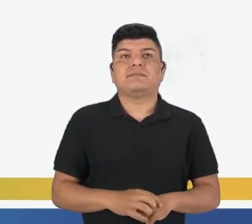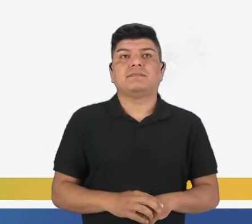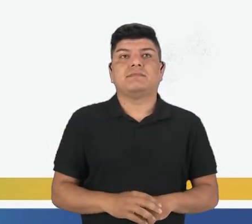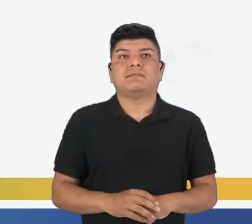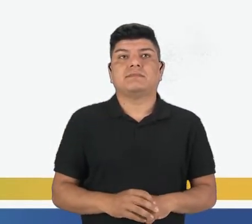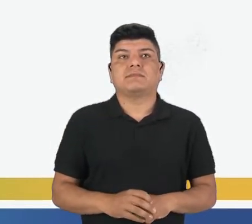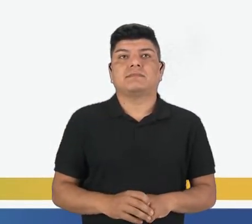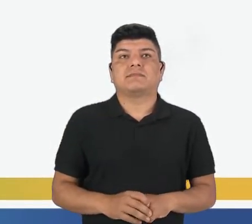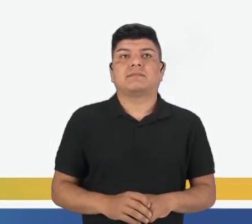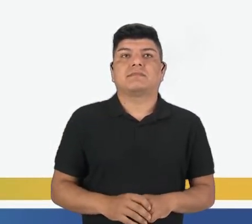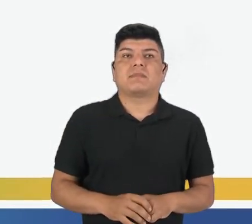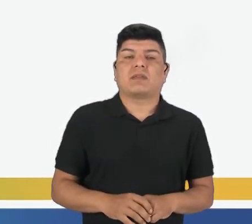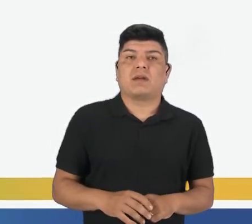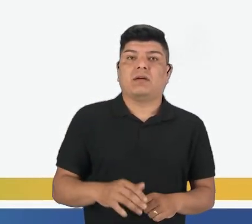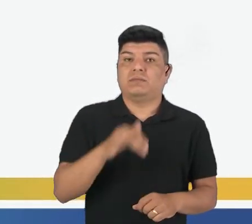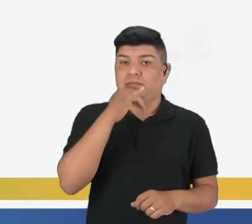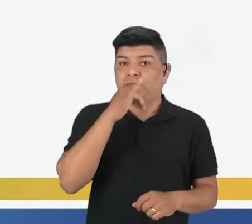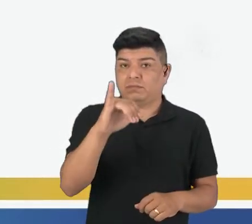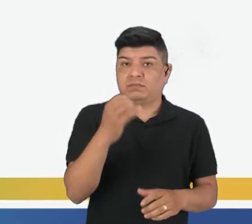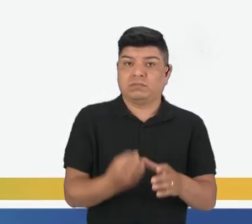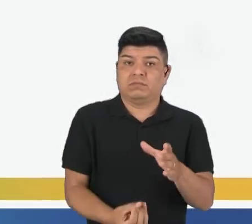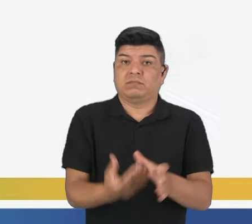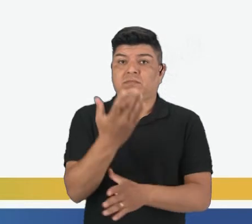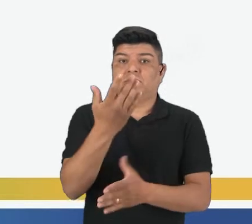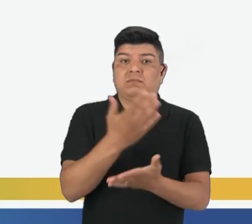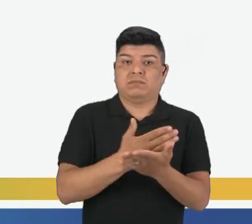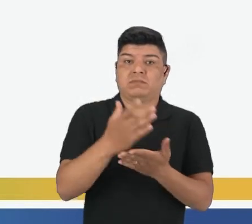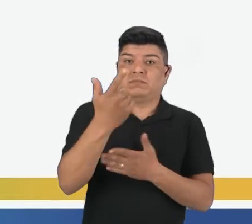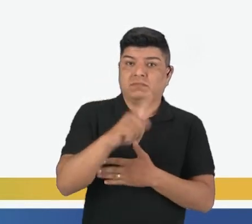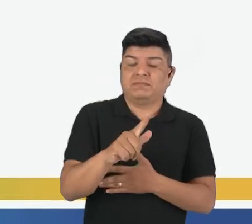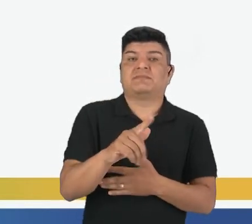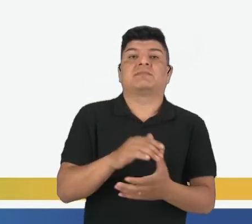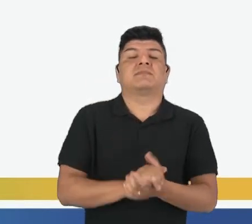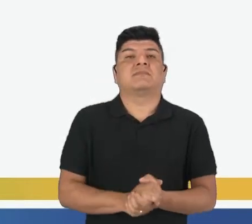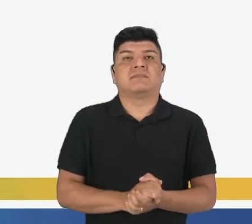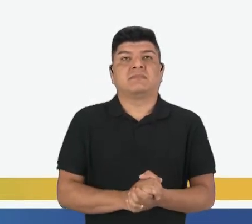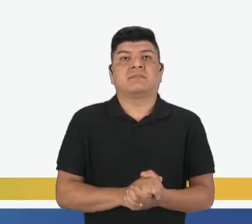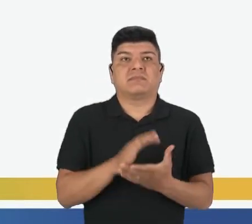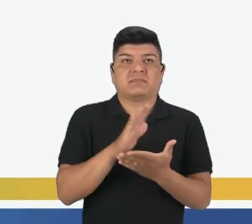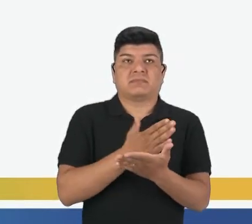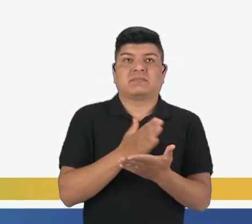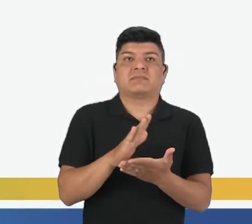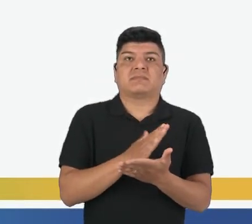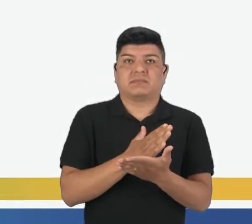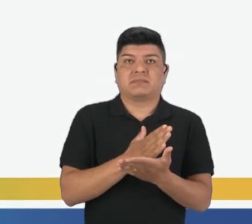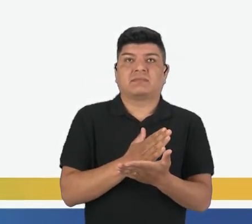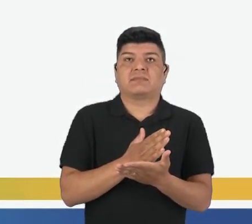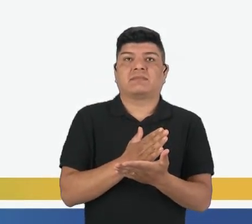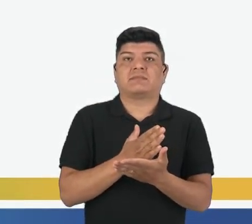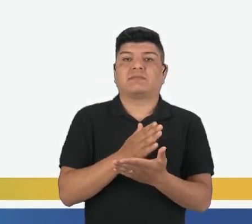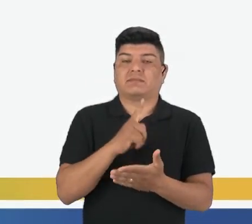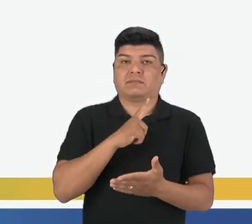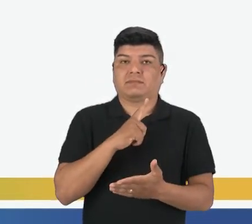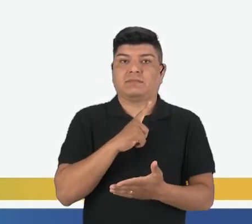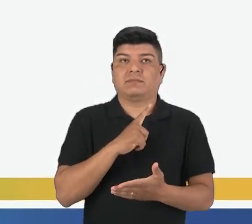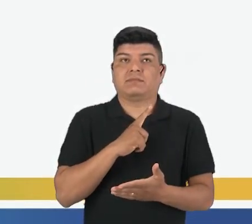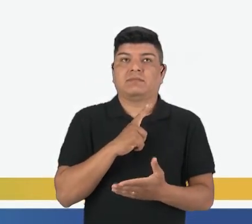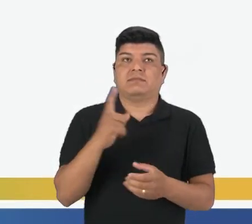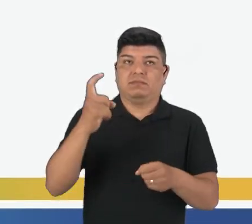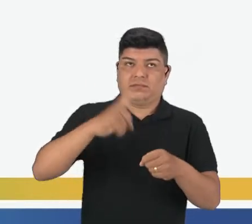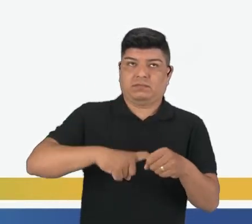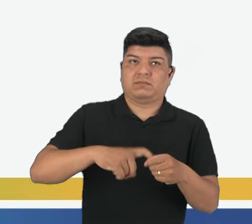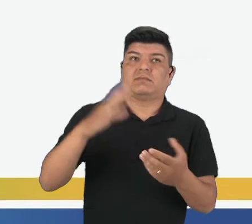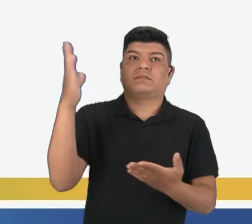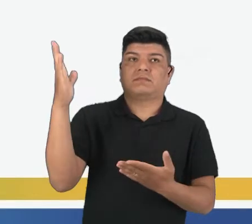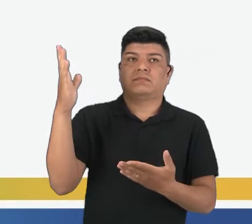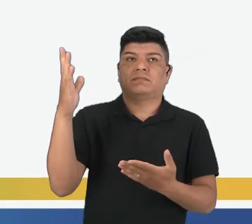Fontes de energias renováveis. Estas são algumas das fontes de energias que existem, das